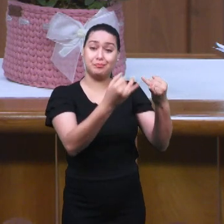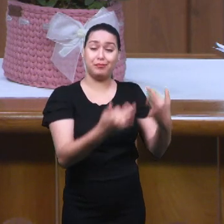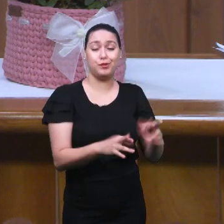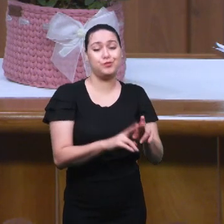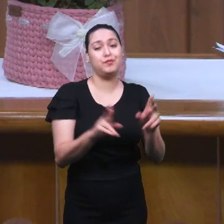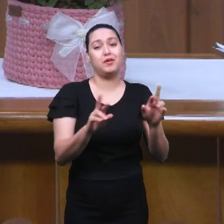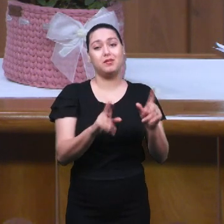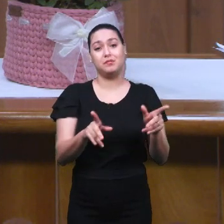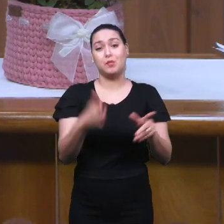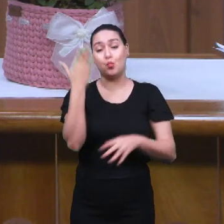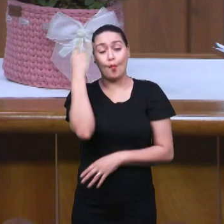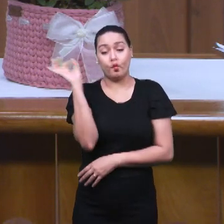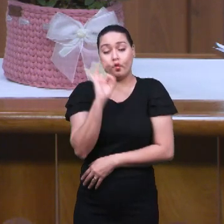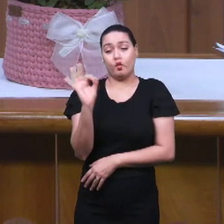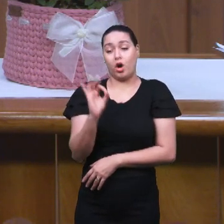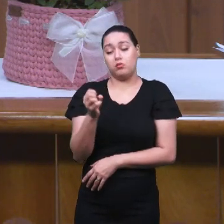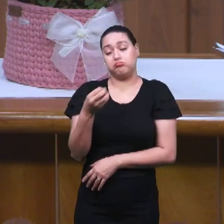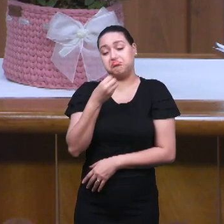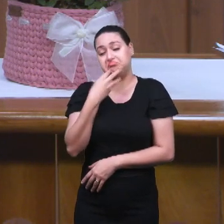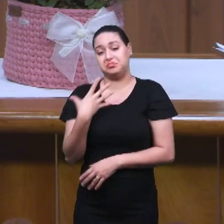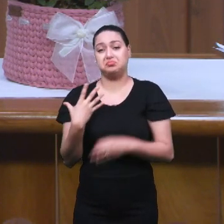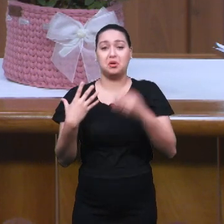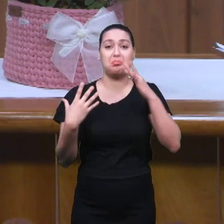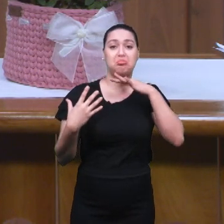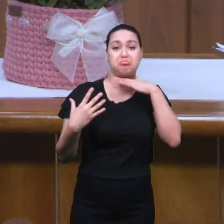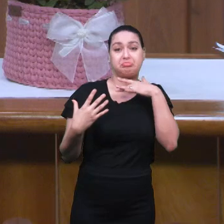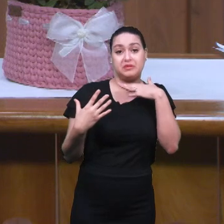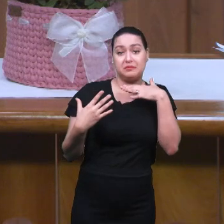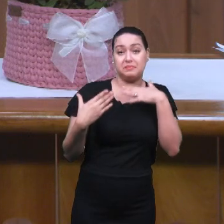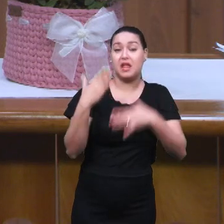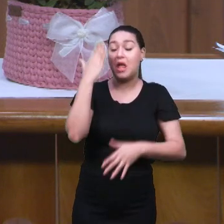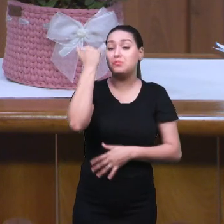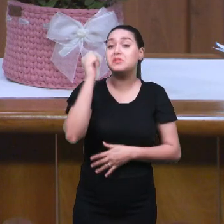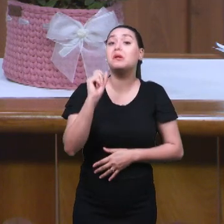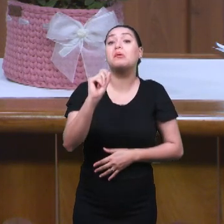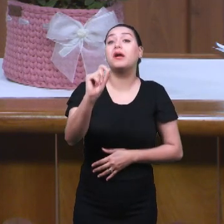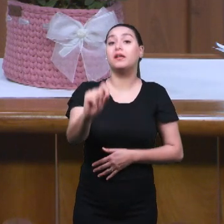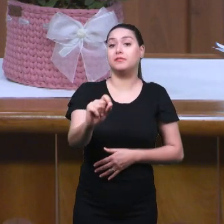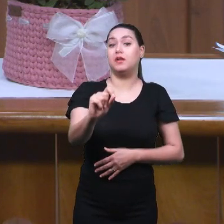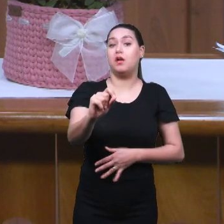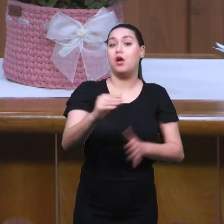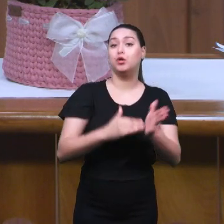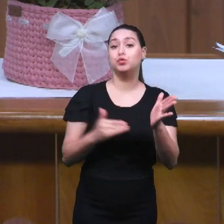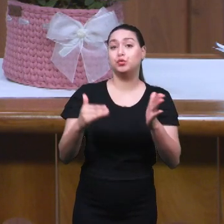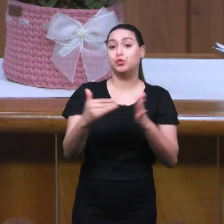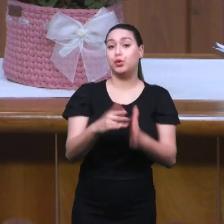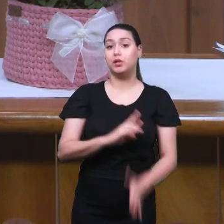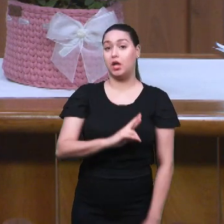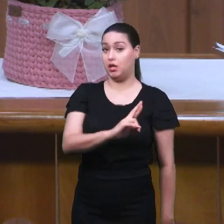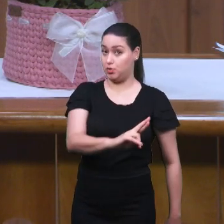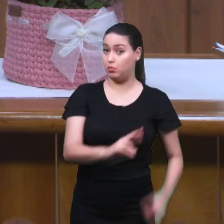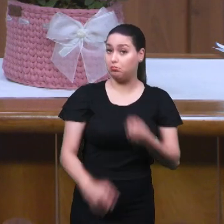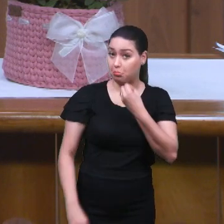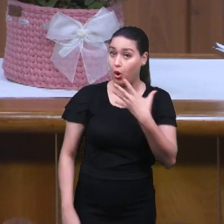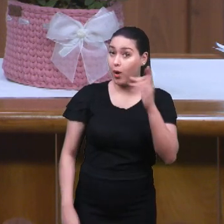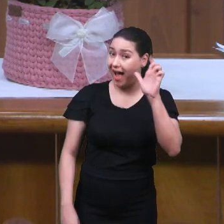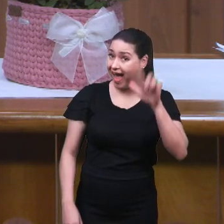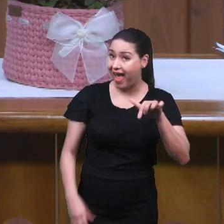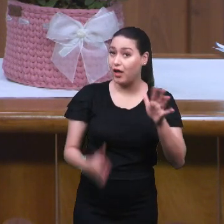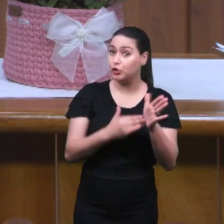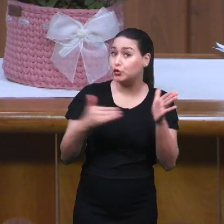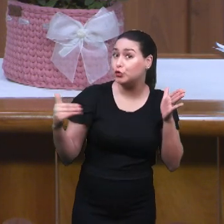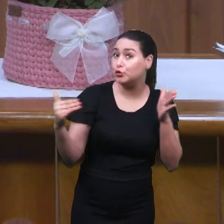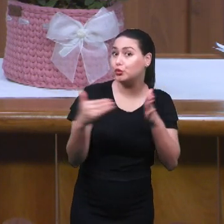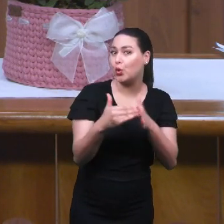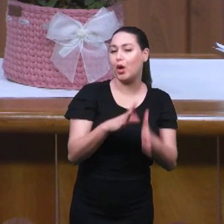se isso é bom, nem sei se isso é ruim. Eu sei uma coisa, toda religião é boa. Toda religião